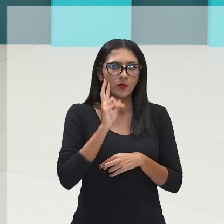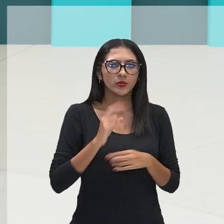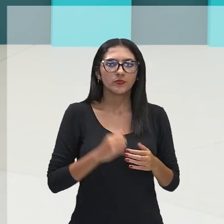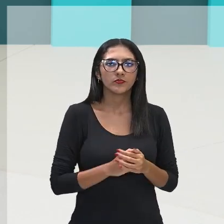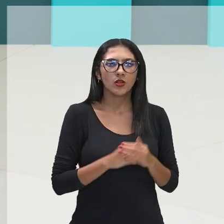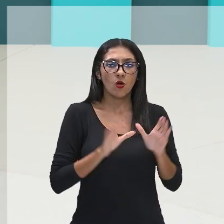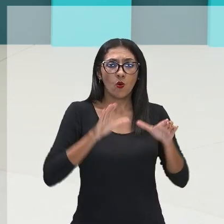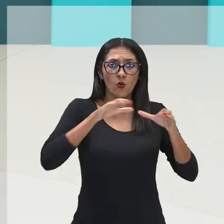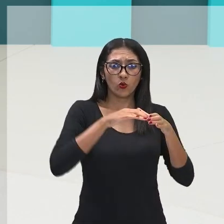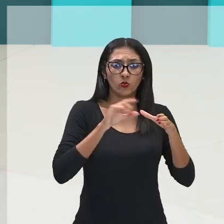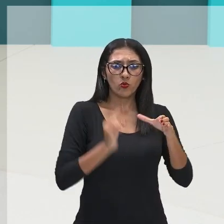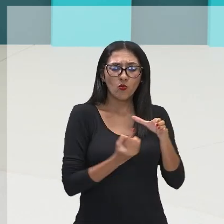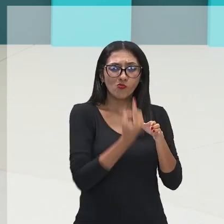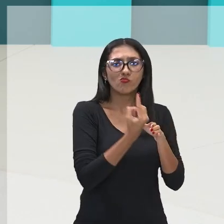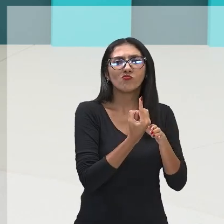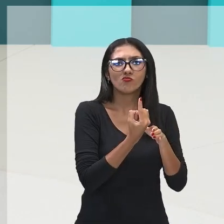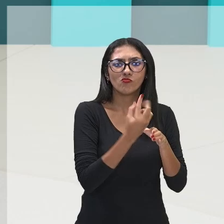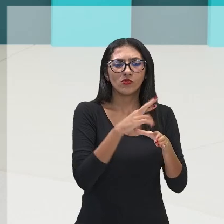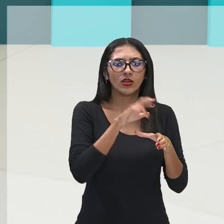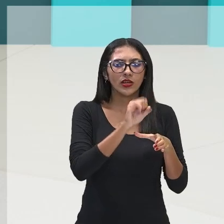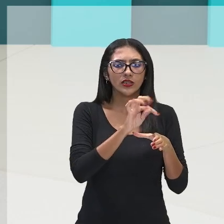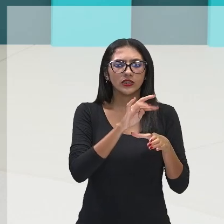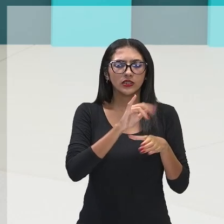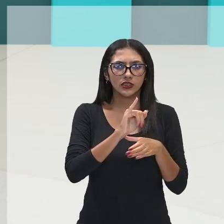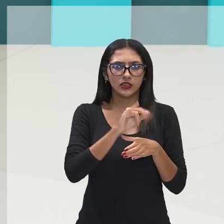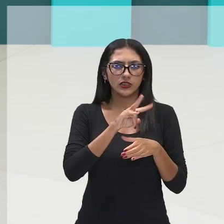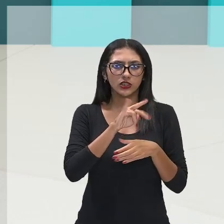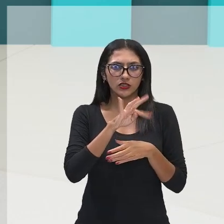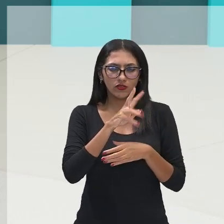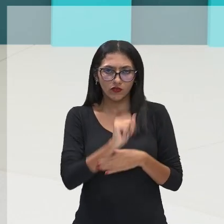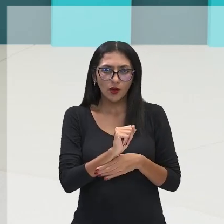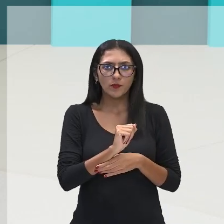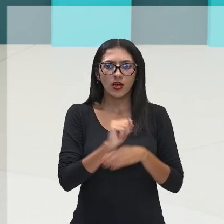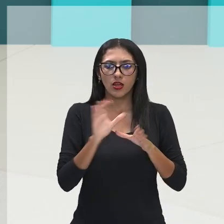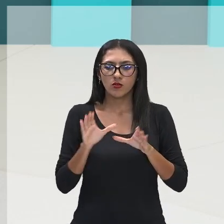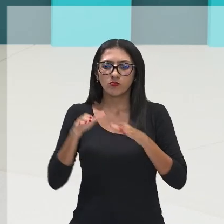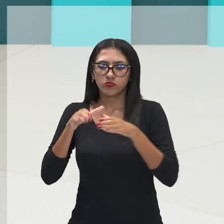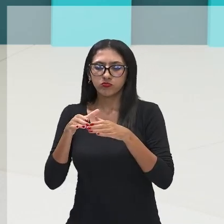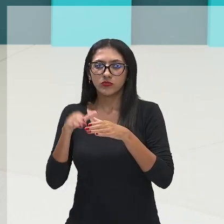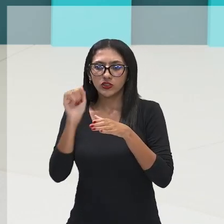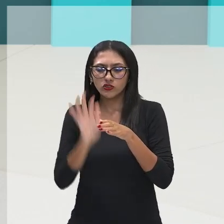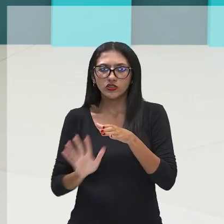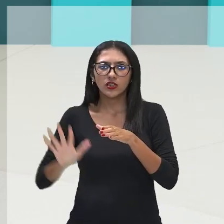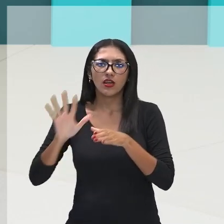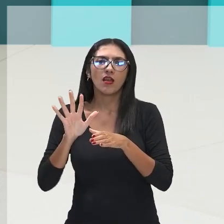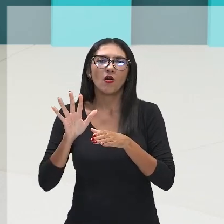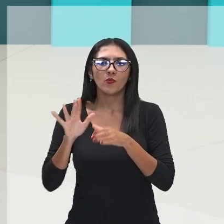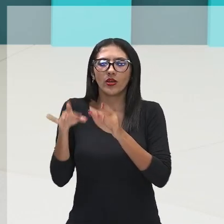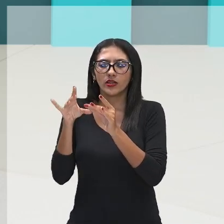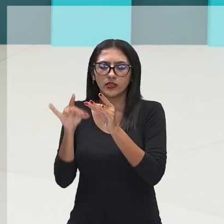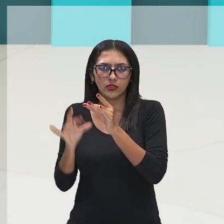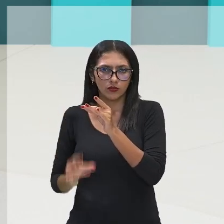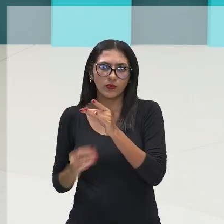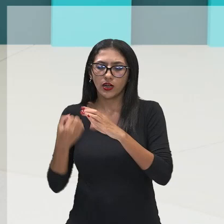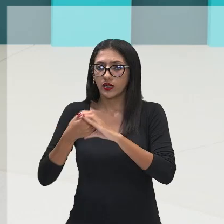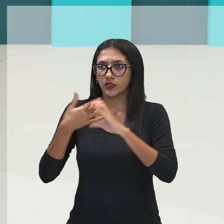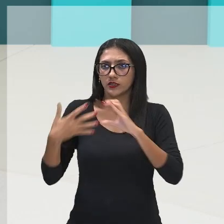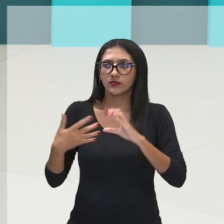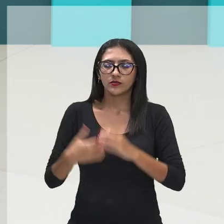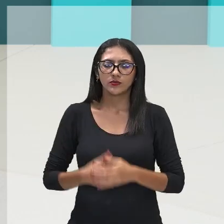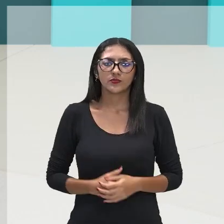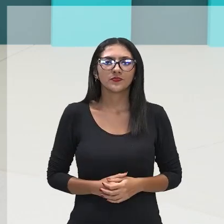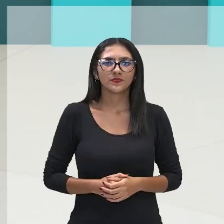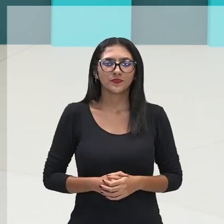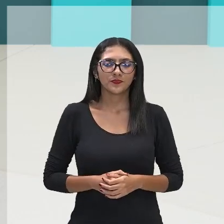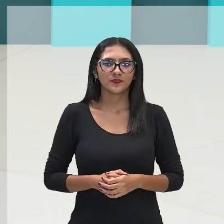estou falando de um. E na explicativa, eu estou falando de todo mundo, porque a característica é de todo mundo,